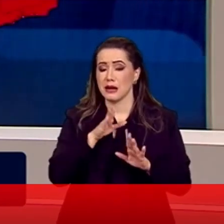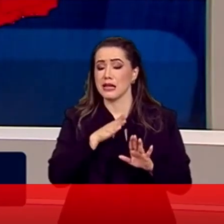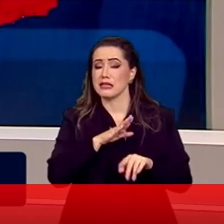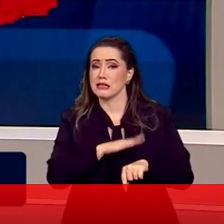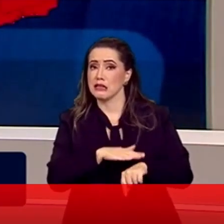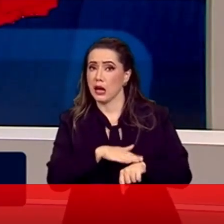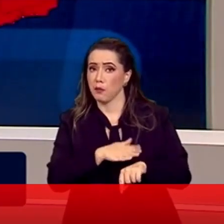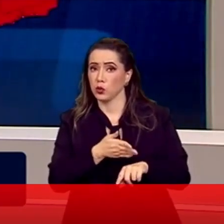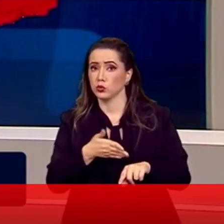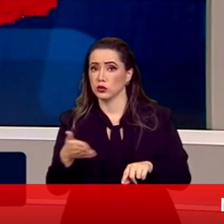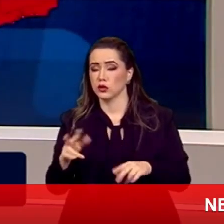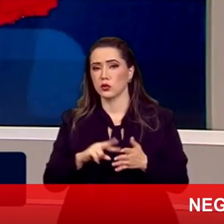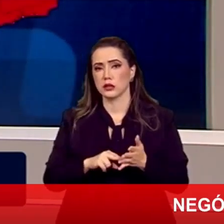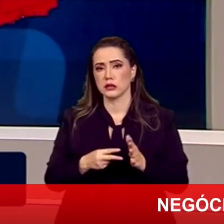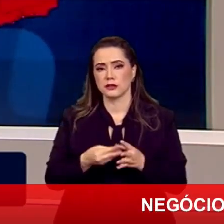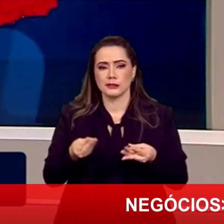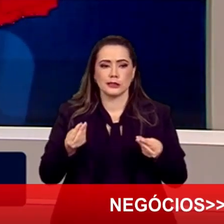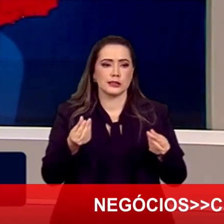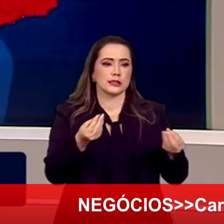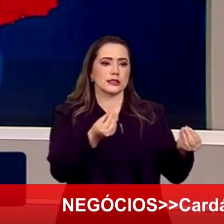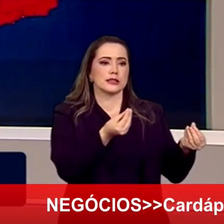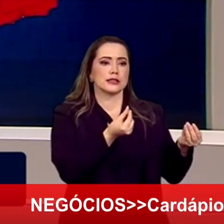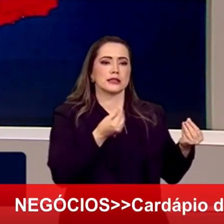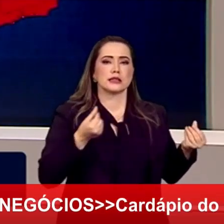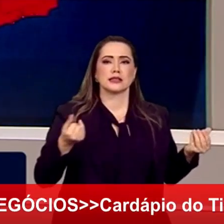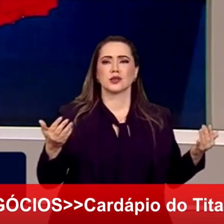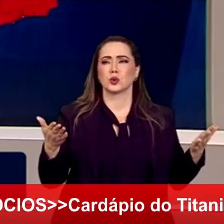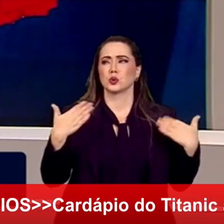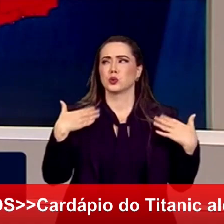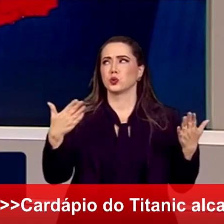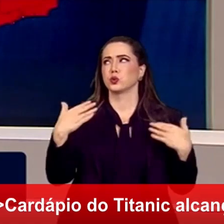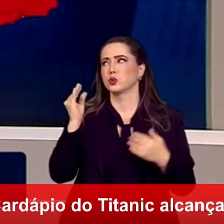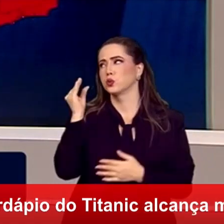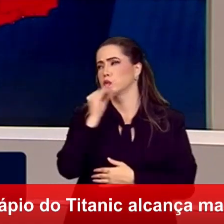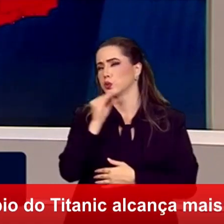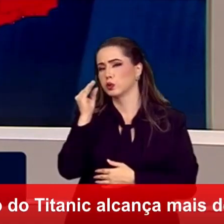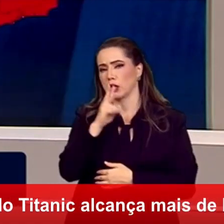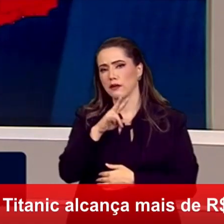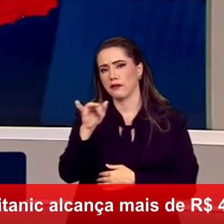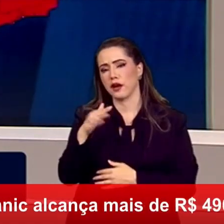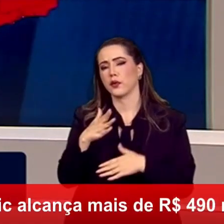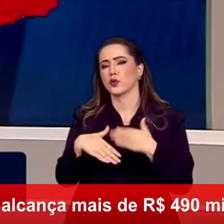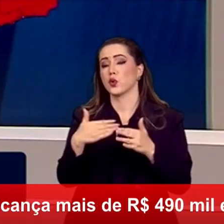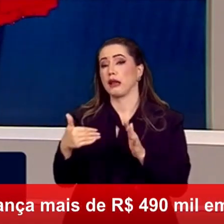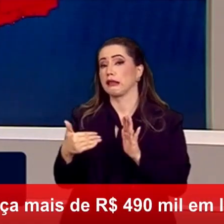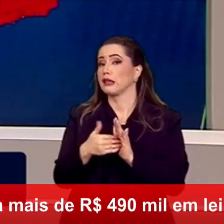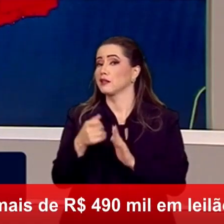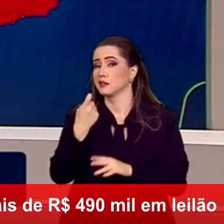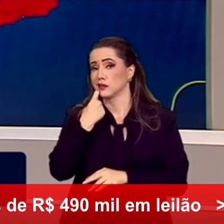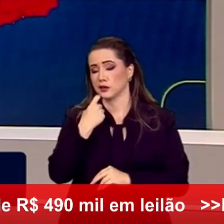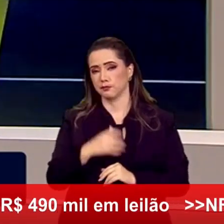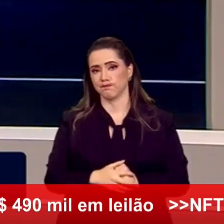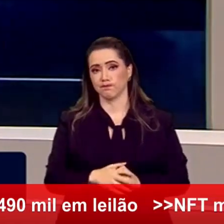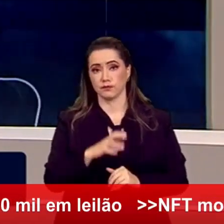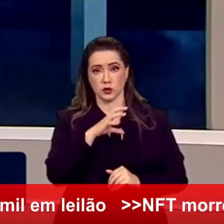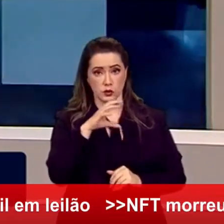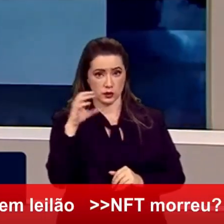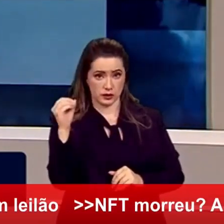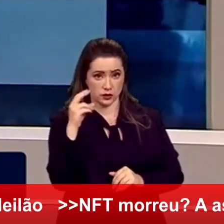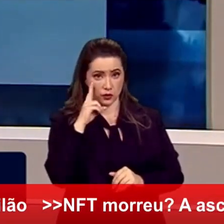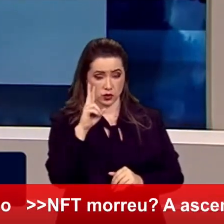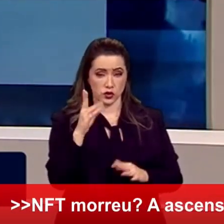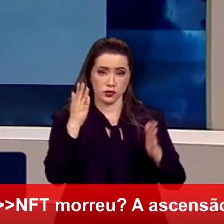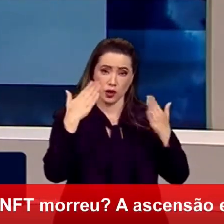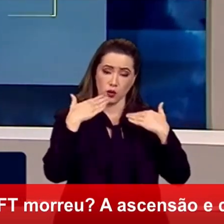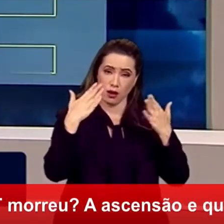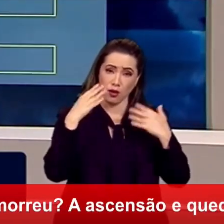tempo. Ou seja, essa sensação de forno ainda deve continuar ao menos até sexta-feira. E no Centro-Oeste, olha, a onda